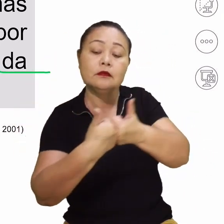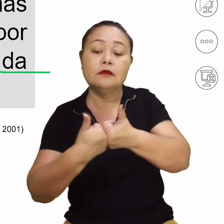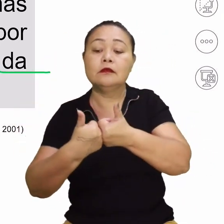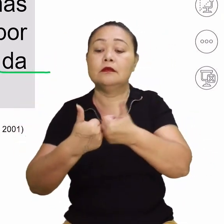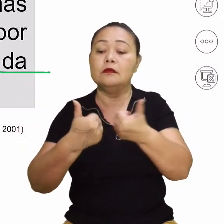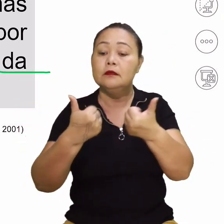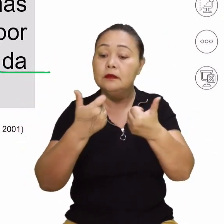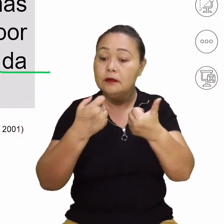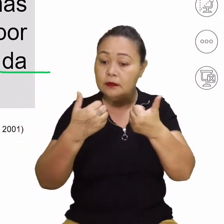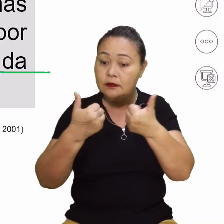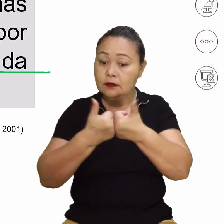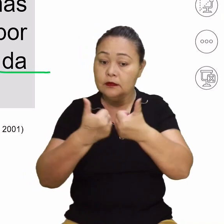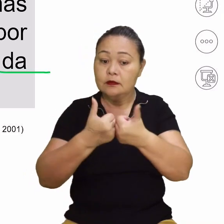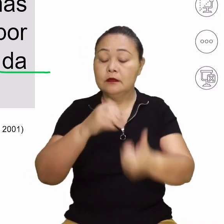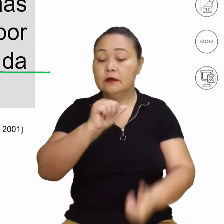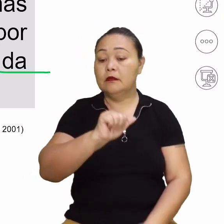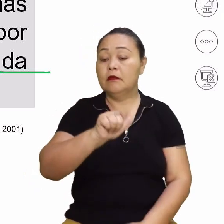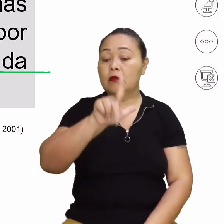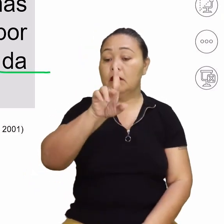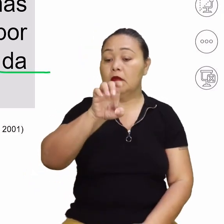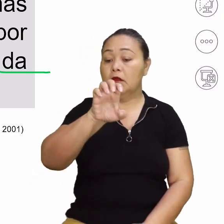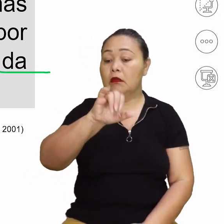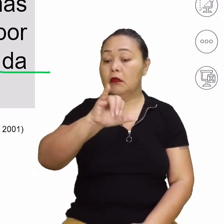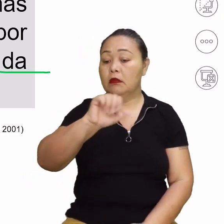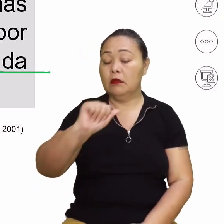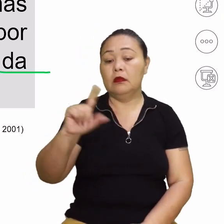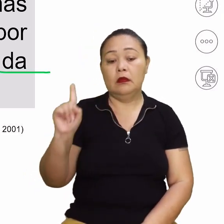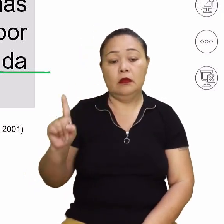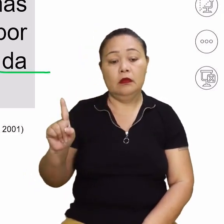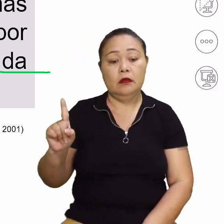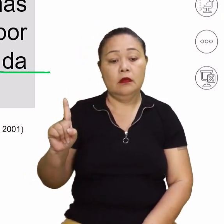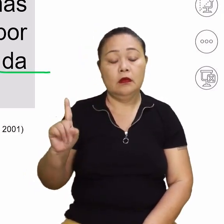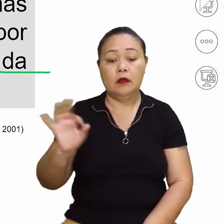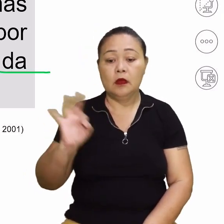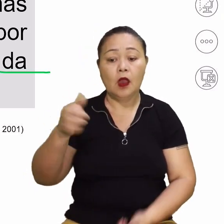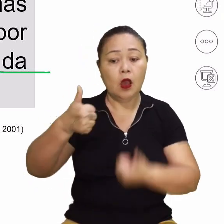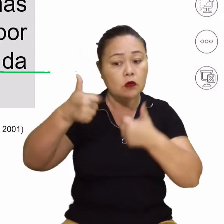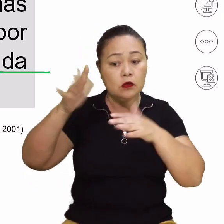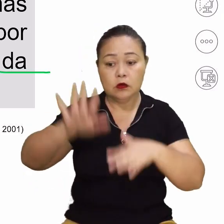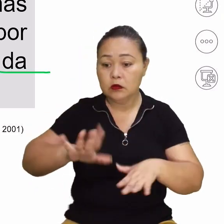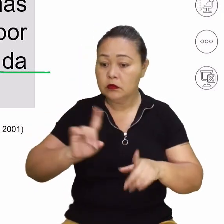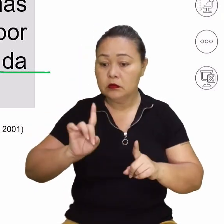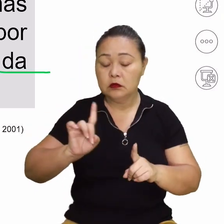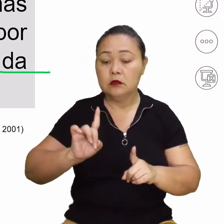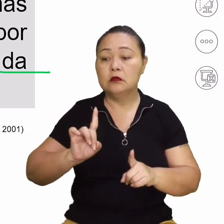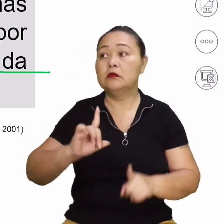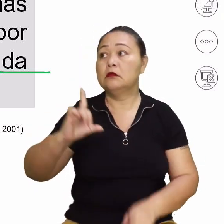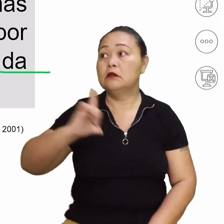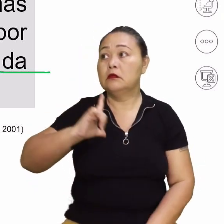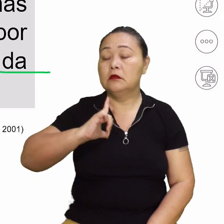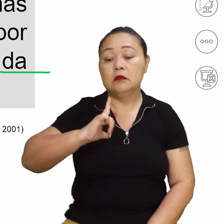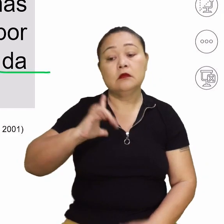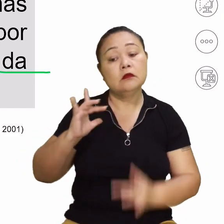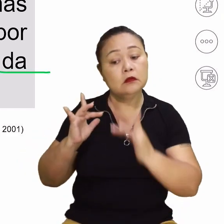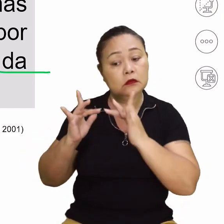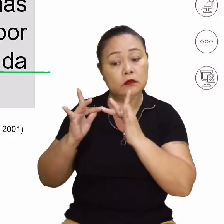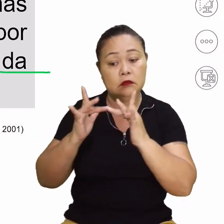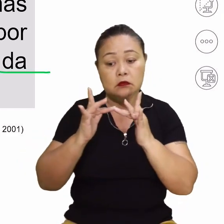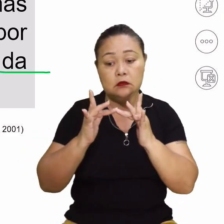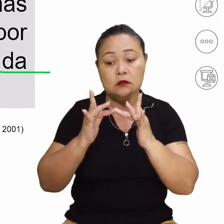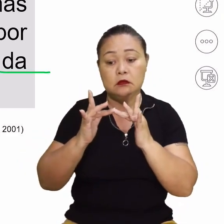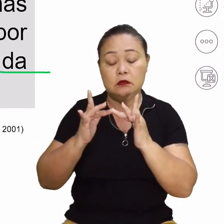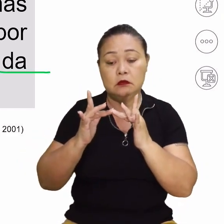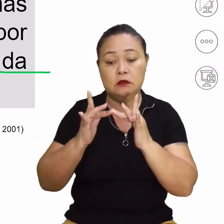Aldeia Professor então ele eles não são daqui pois é eles têm o nosso contato